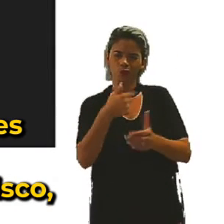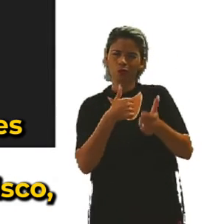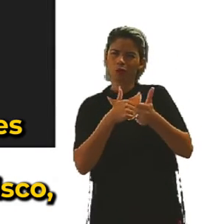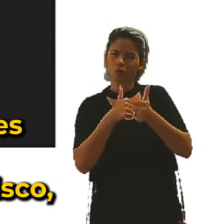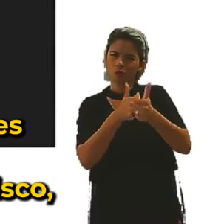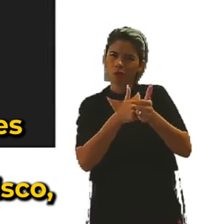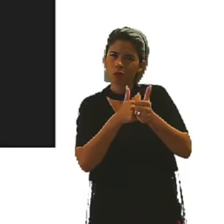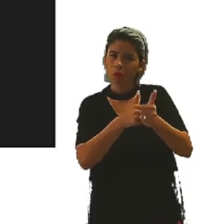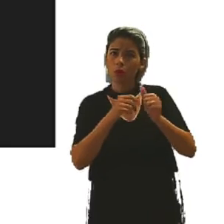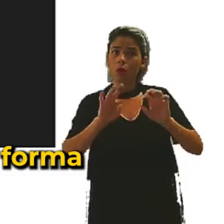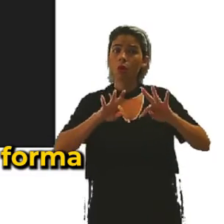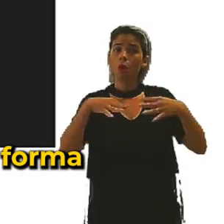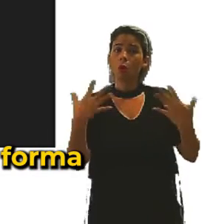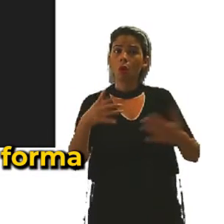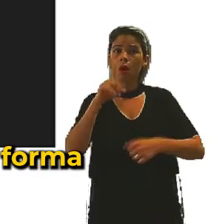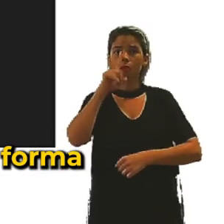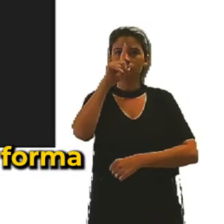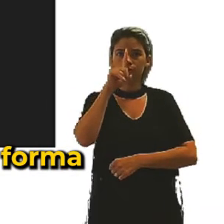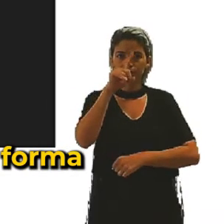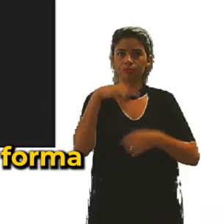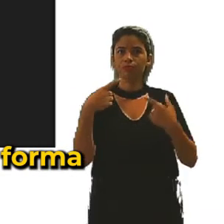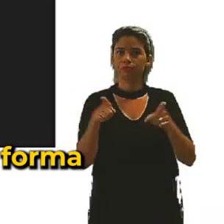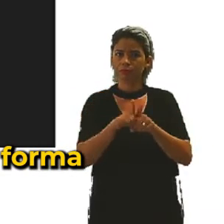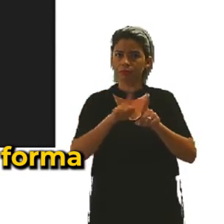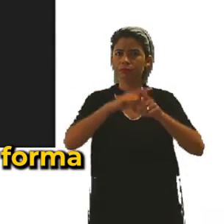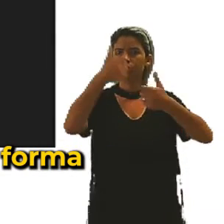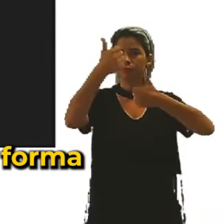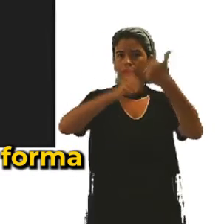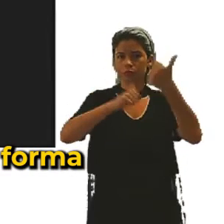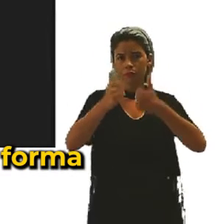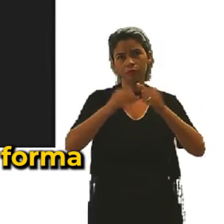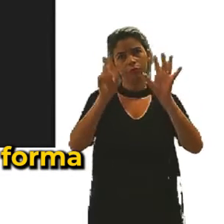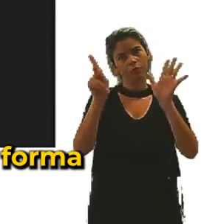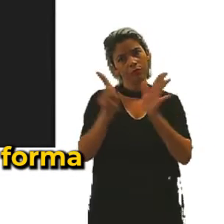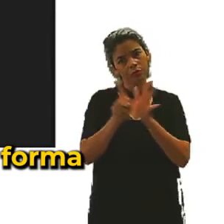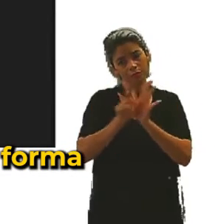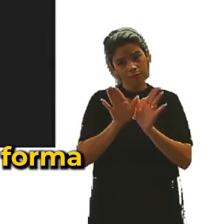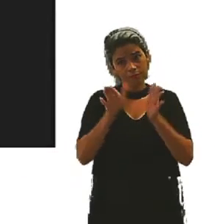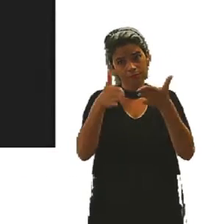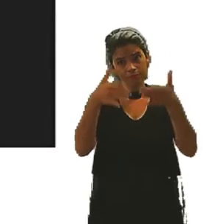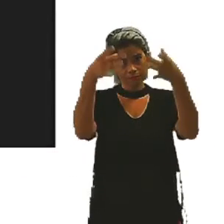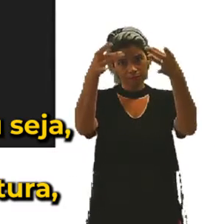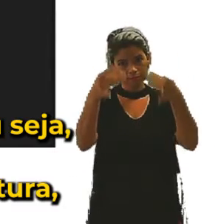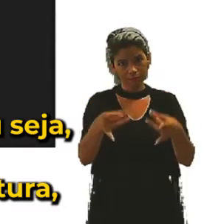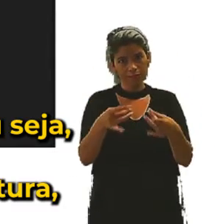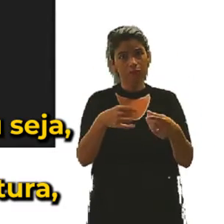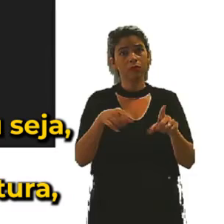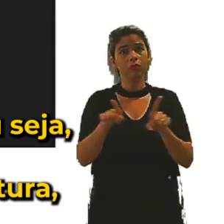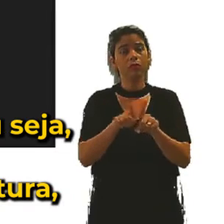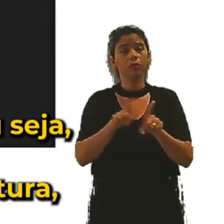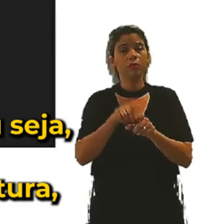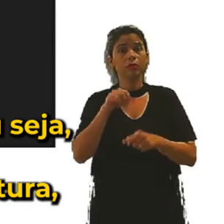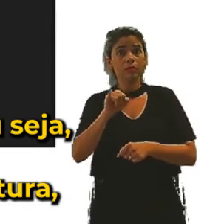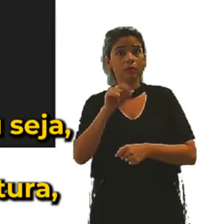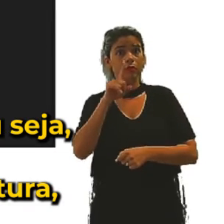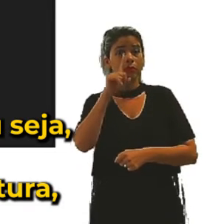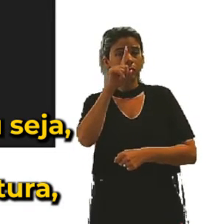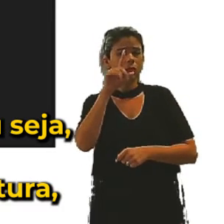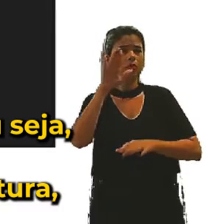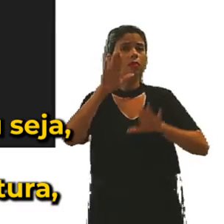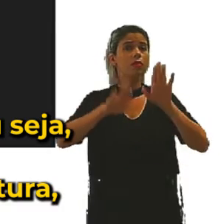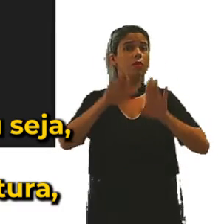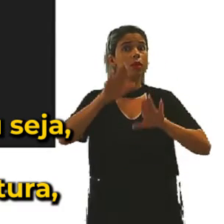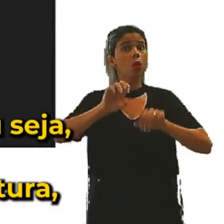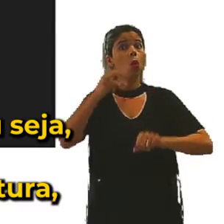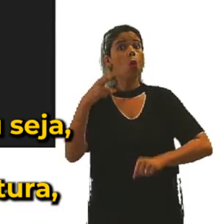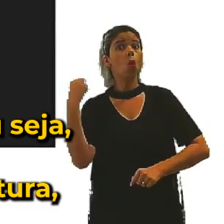monitorando esses fatores de risco, além de analisar as medidas protetivas de forma criteriosa. E o último, né, quando for um risco provável extremo,